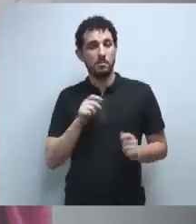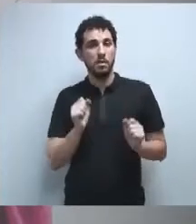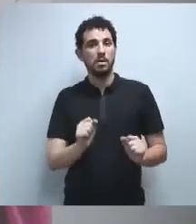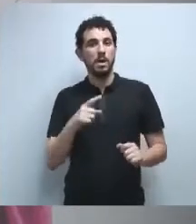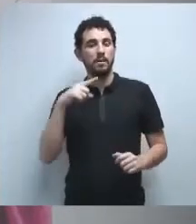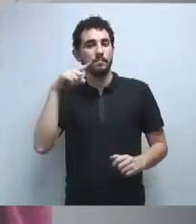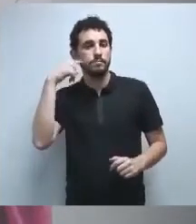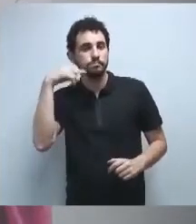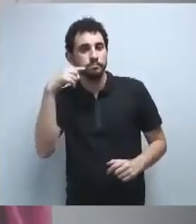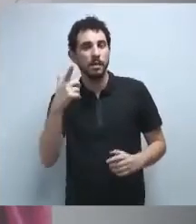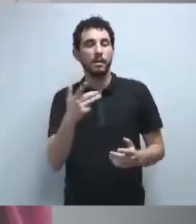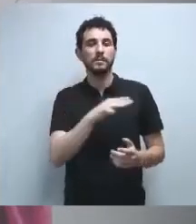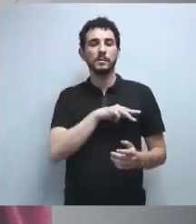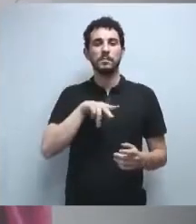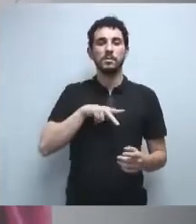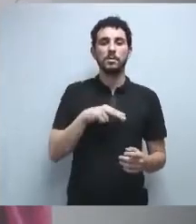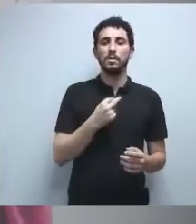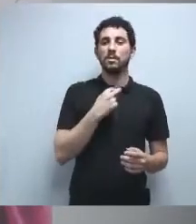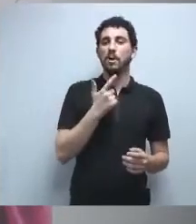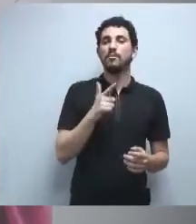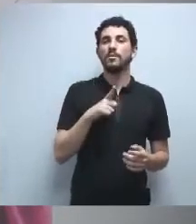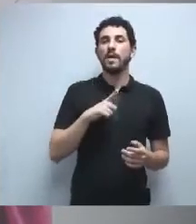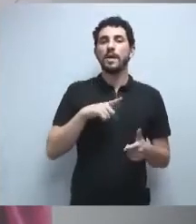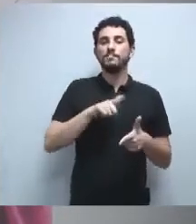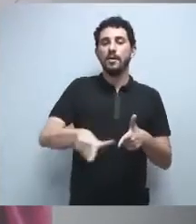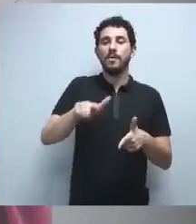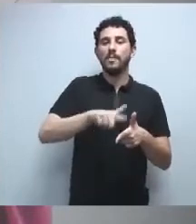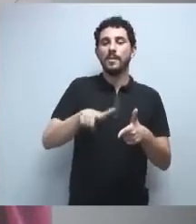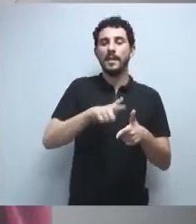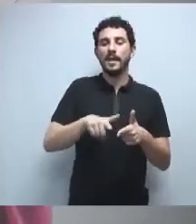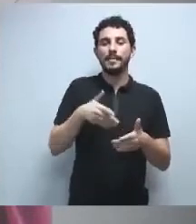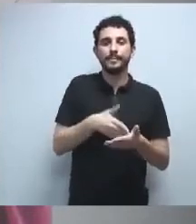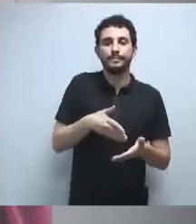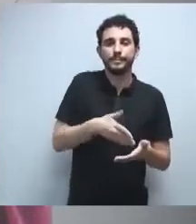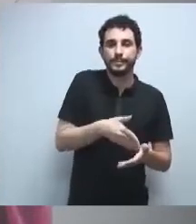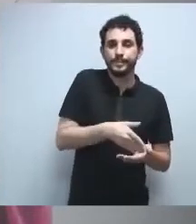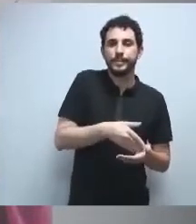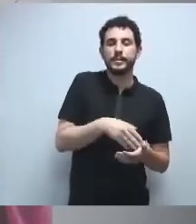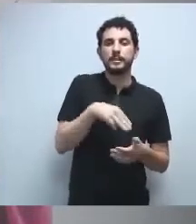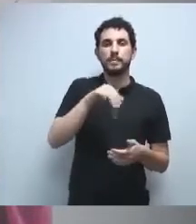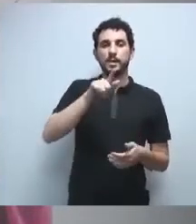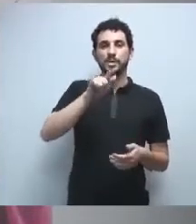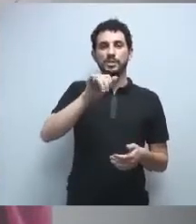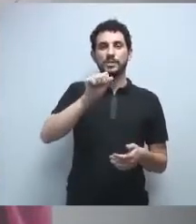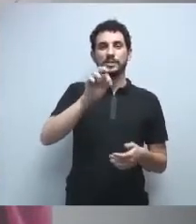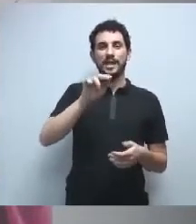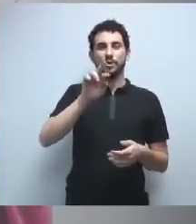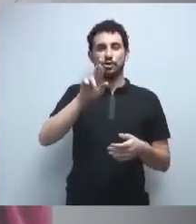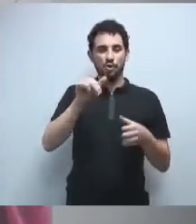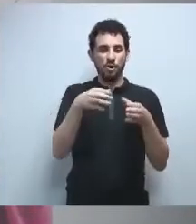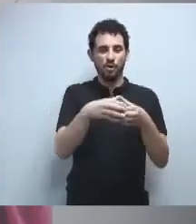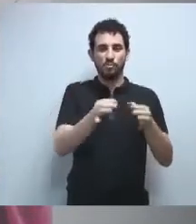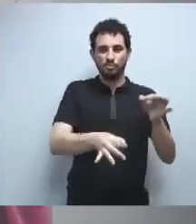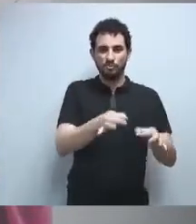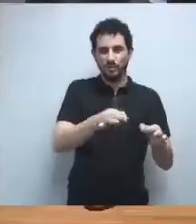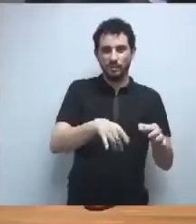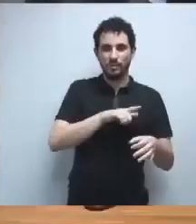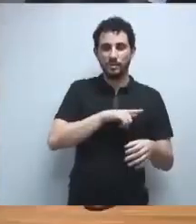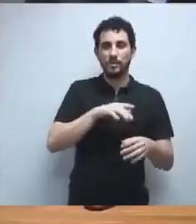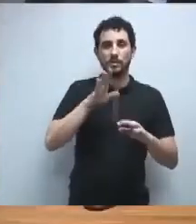advogar ministério público não tinha as restrições que a que a magistratura tinha então a simetria